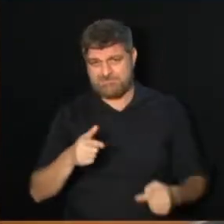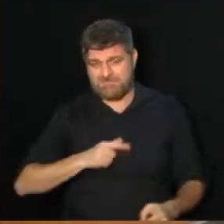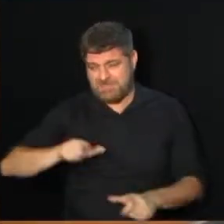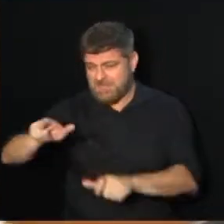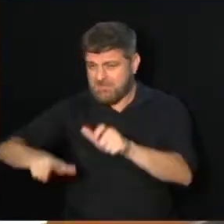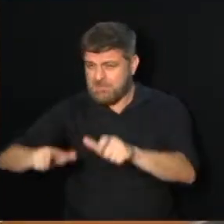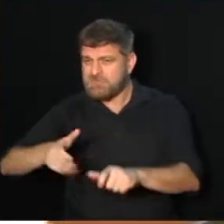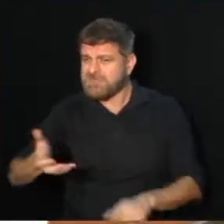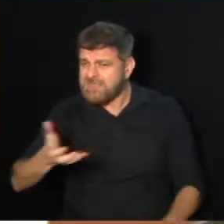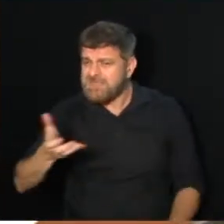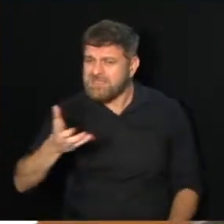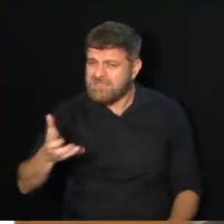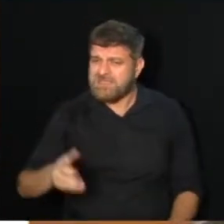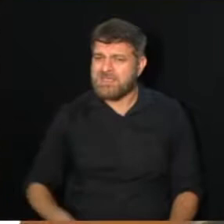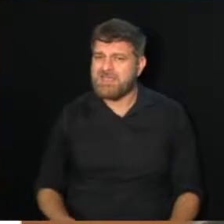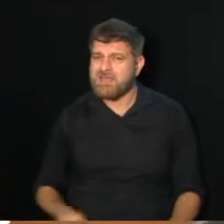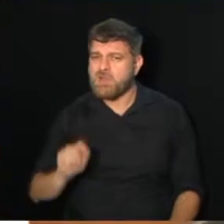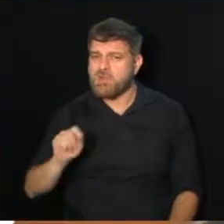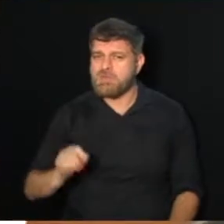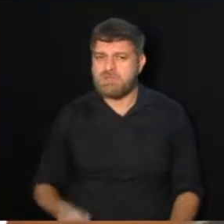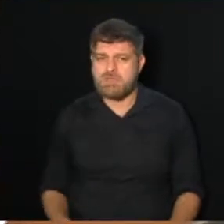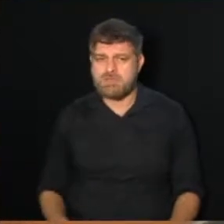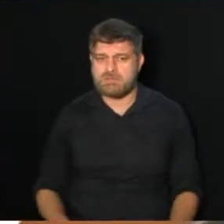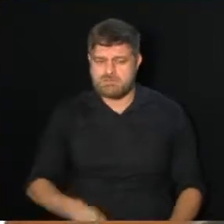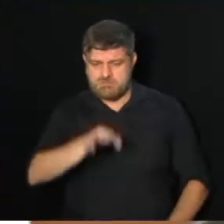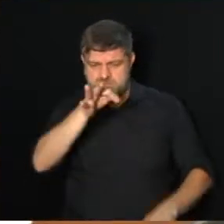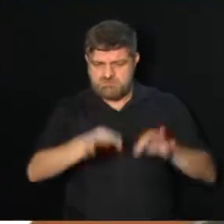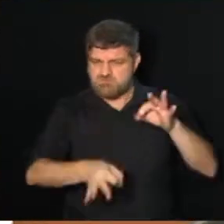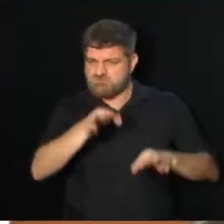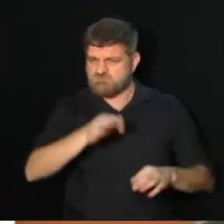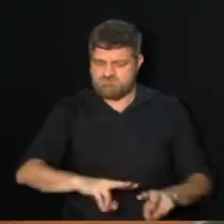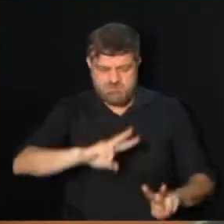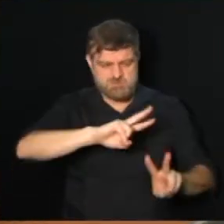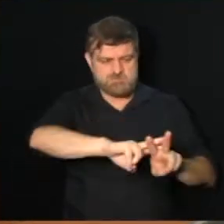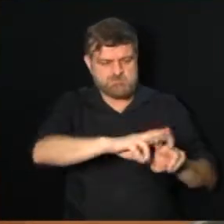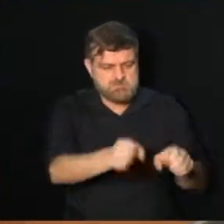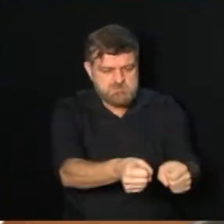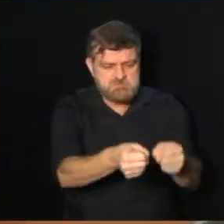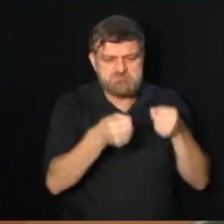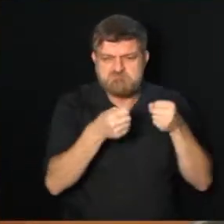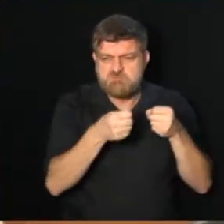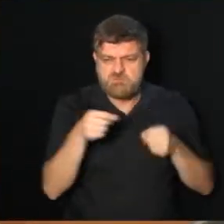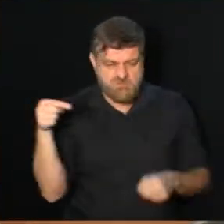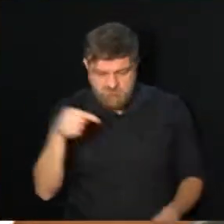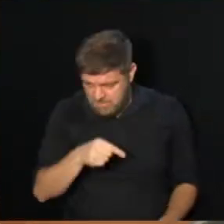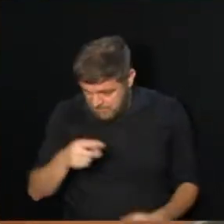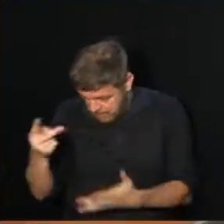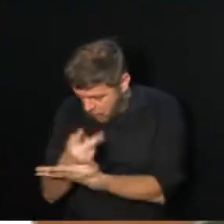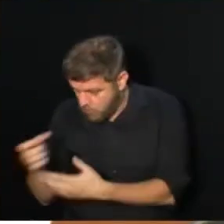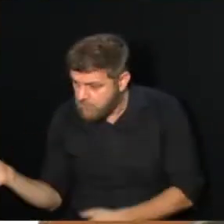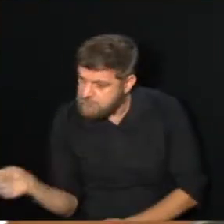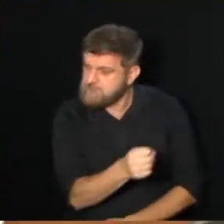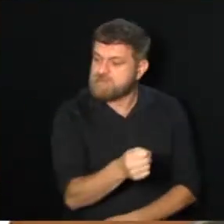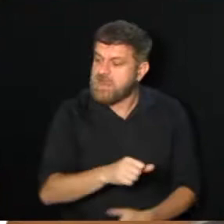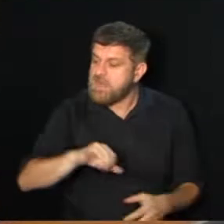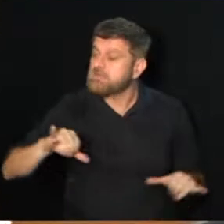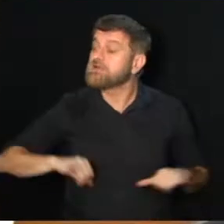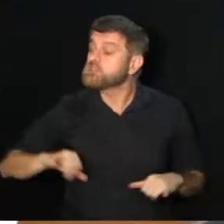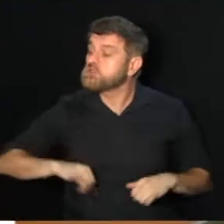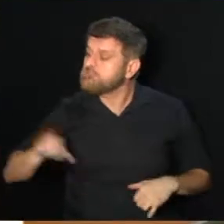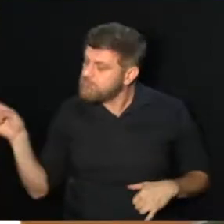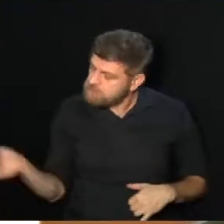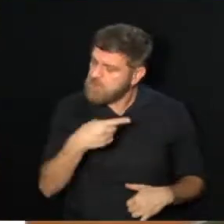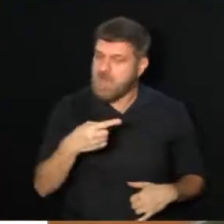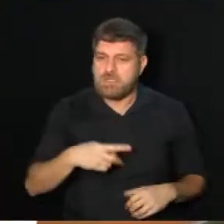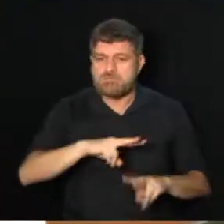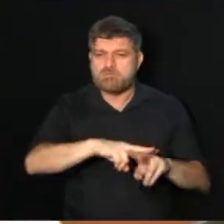que querem justamente a justiça por expiação, né? Pelo sofrimento. Fez, vai pagar. Entendeu?